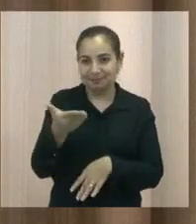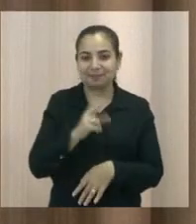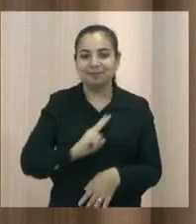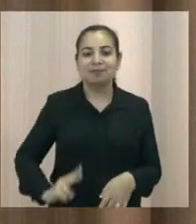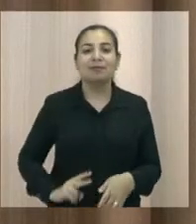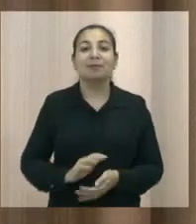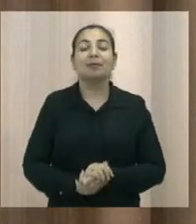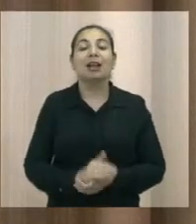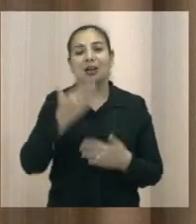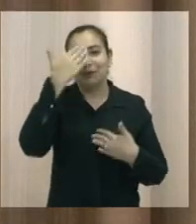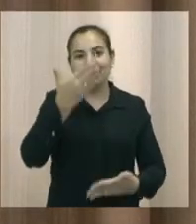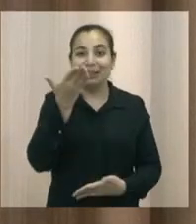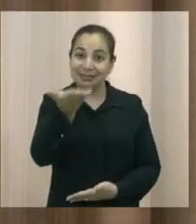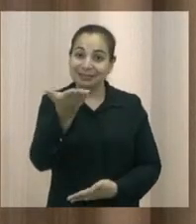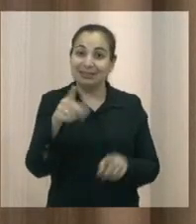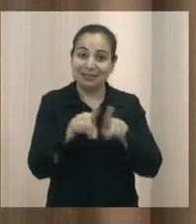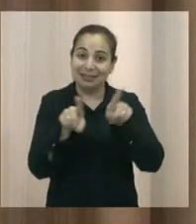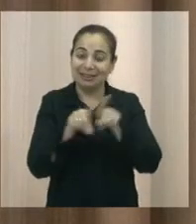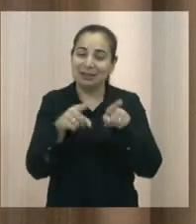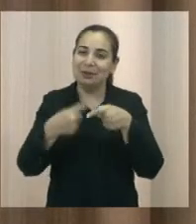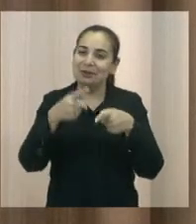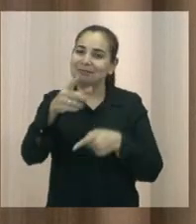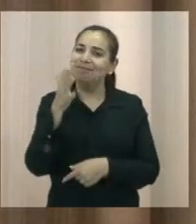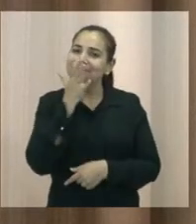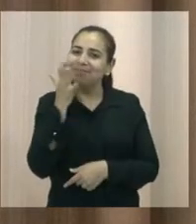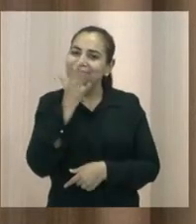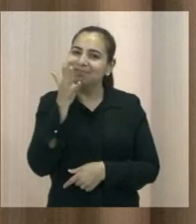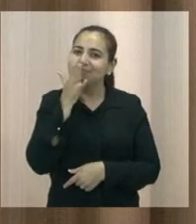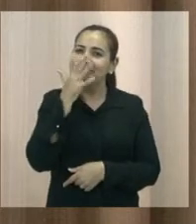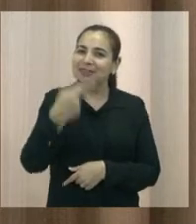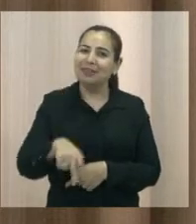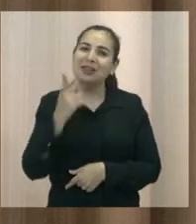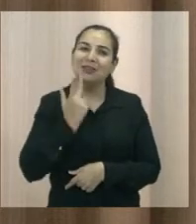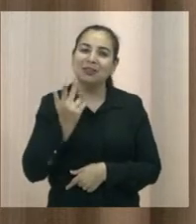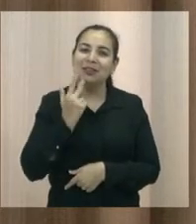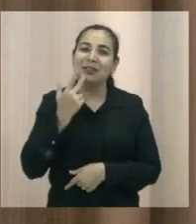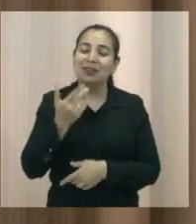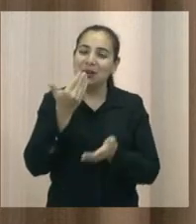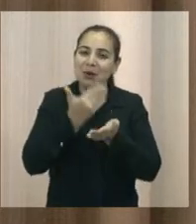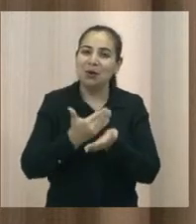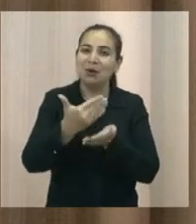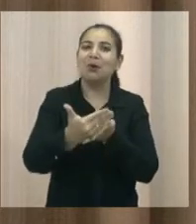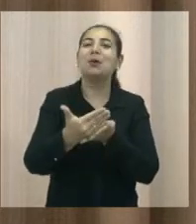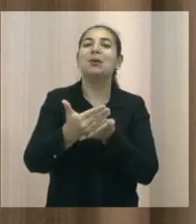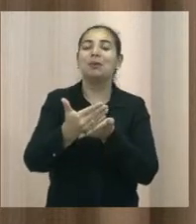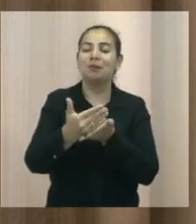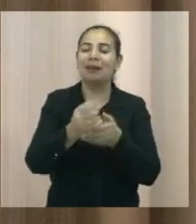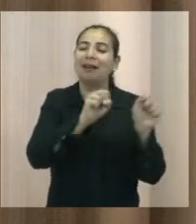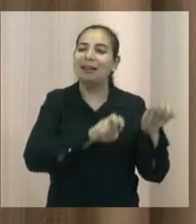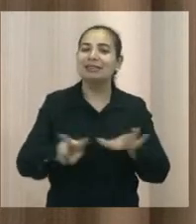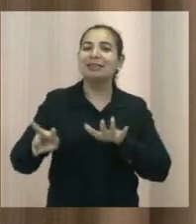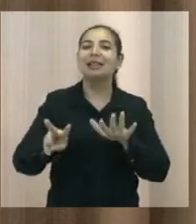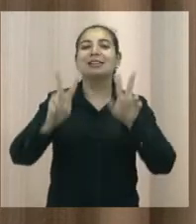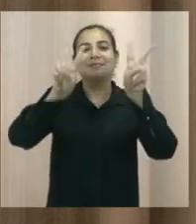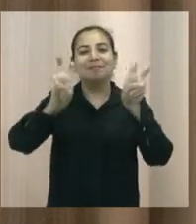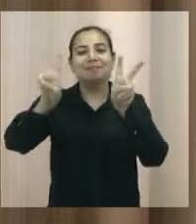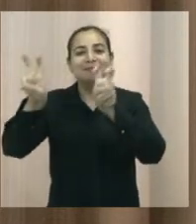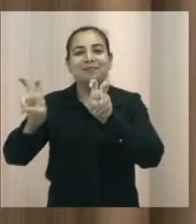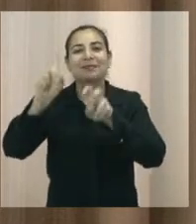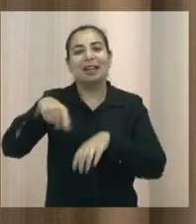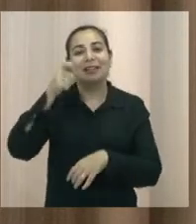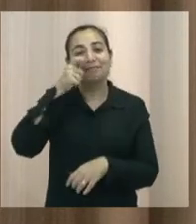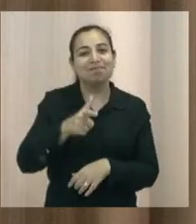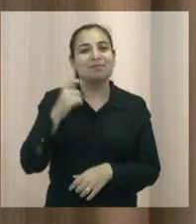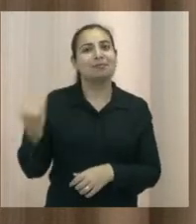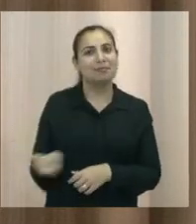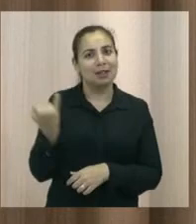acompanhou, que ficou ligadinho aqui na TV Fortaleza, nesse nosso encontro, onde a gente começa a semana já falando, trazendo assuntos de interesse